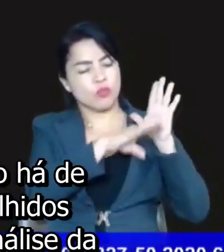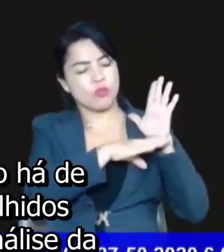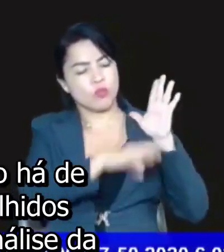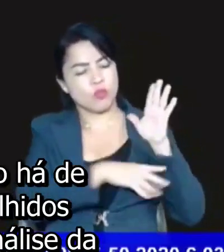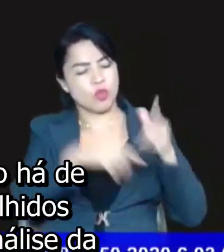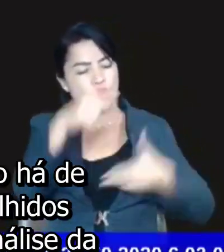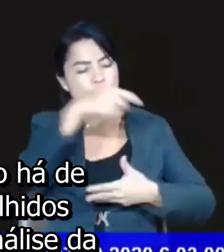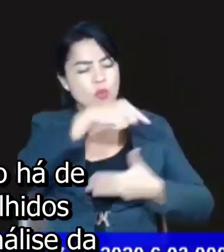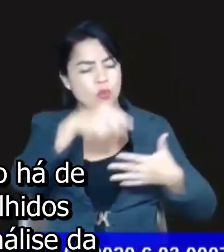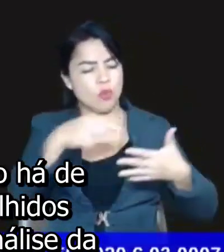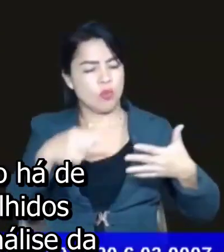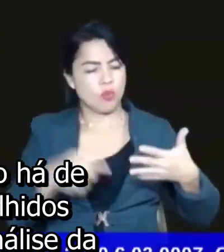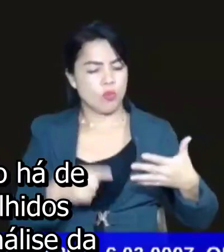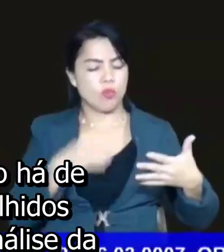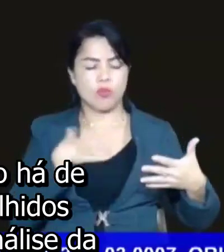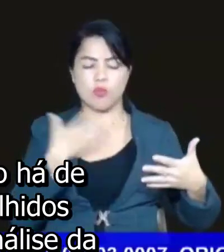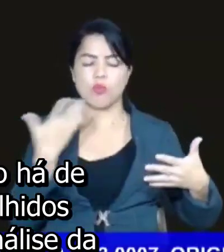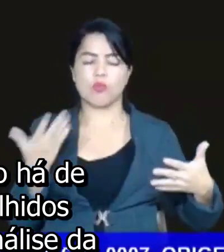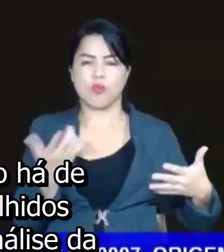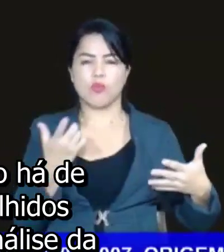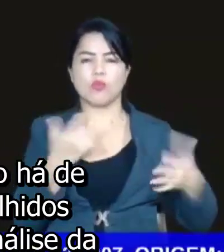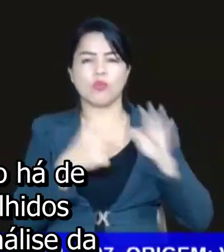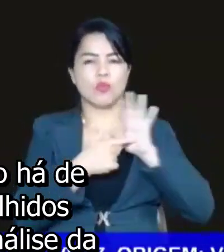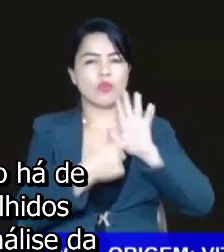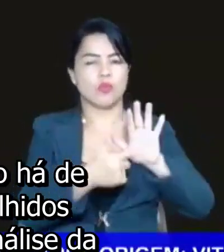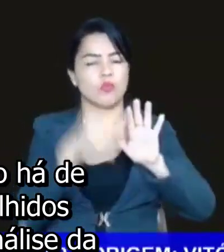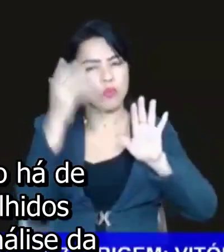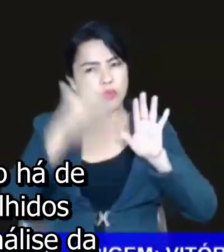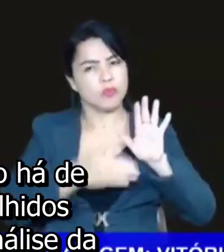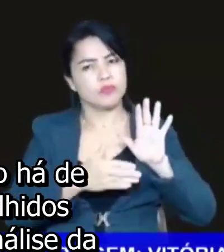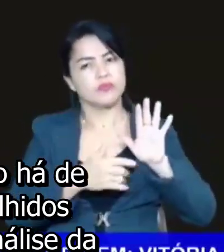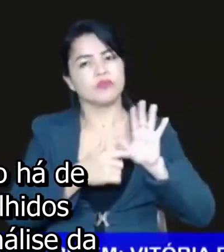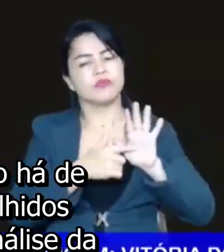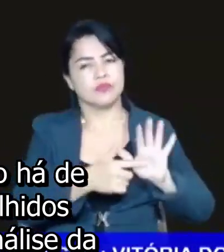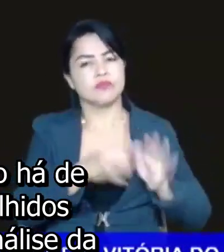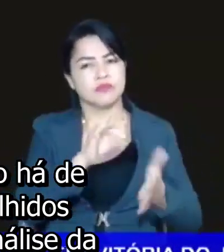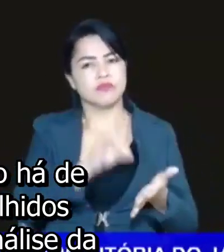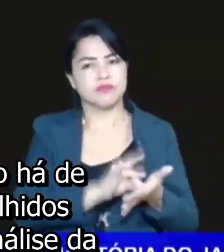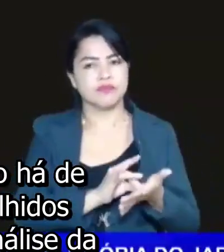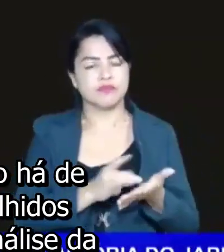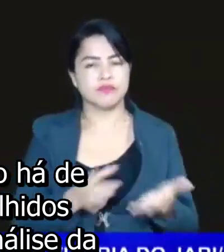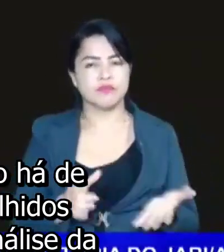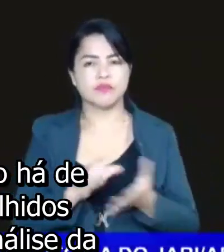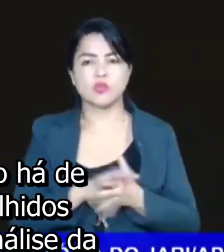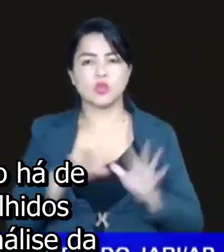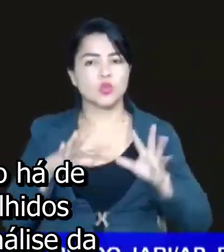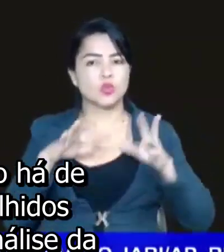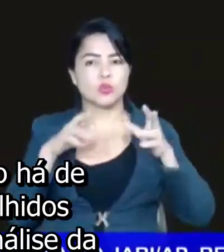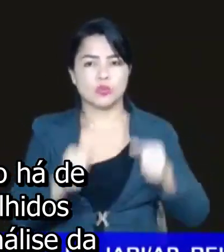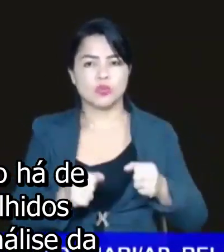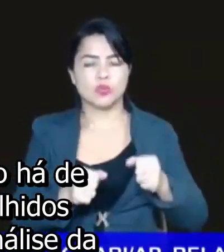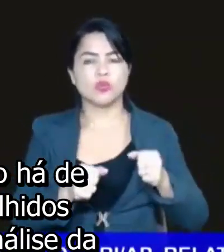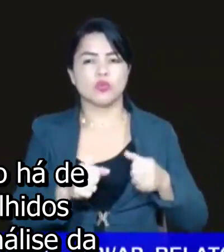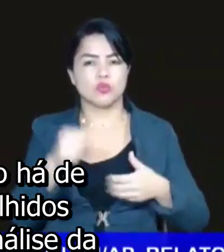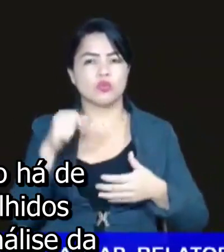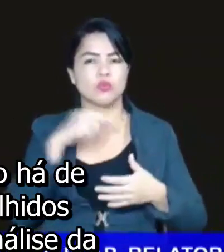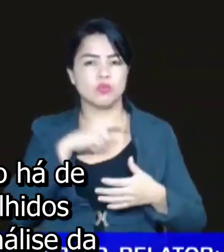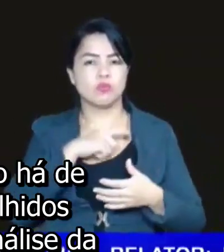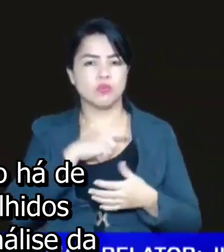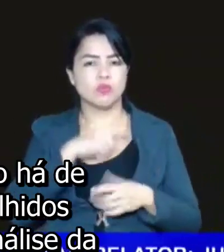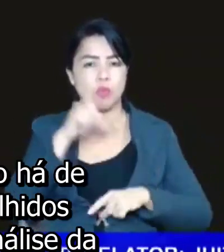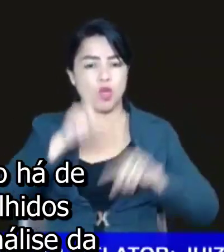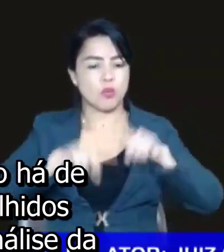percepção, é que o estándar probatório há de se assentar. No caso aqui, todos os elementos